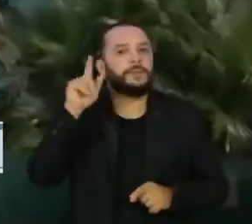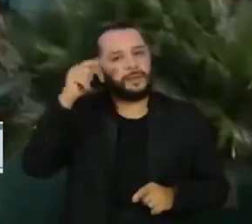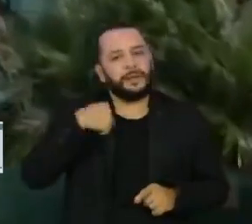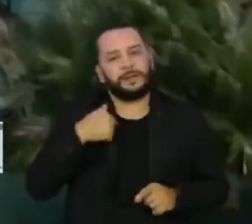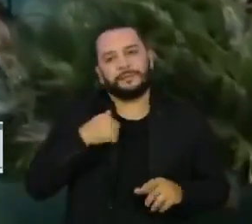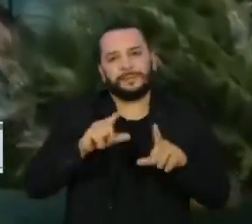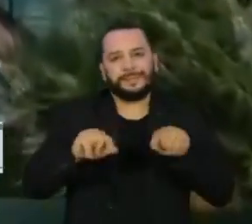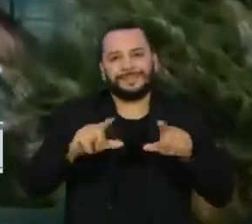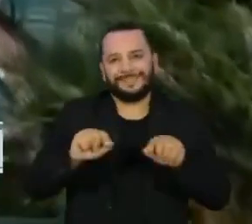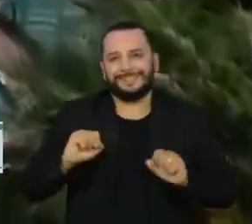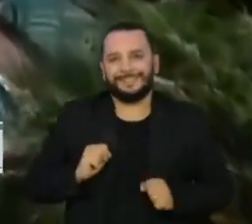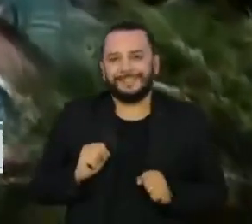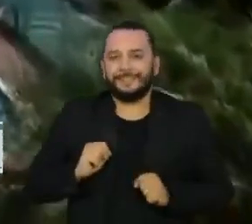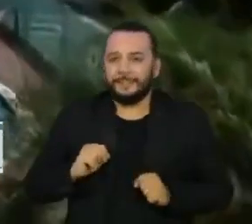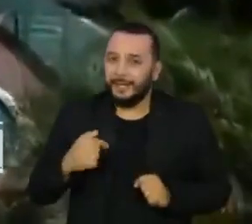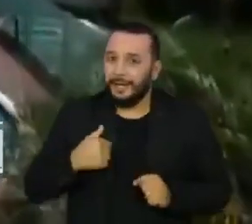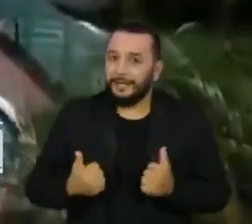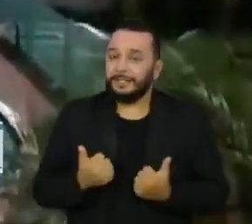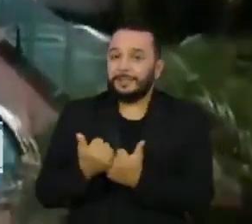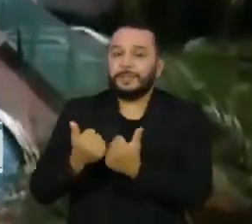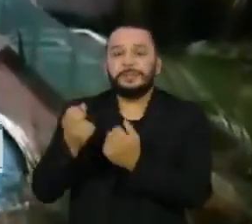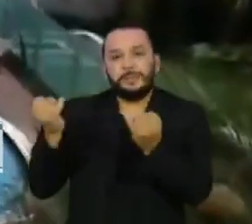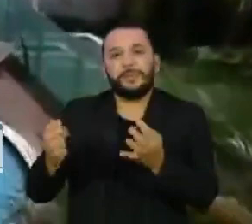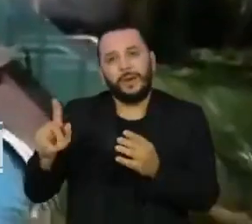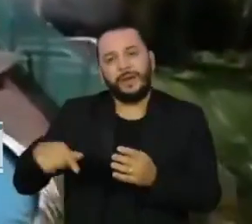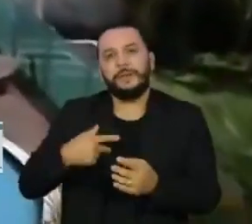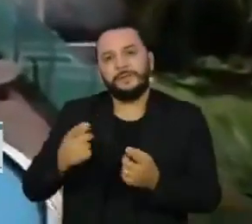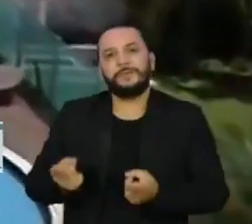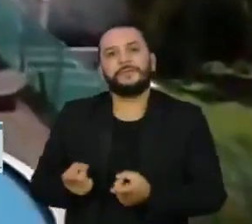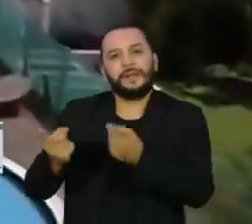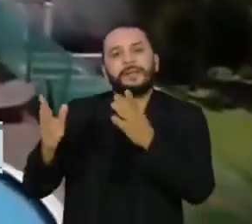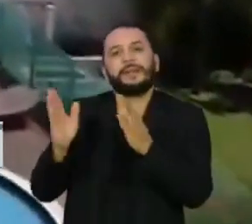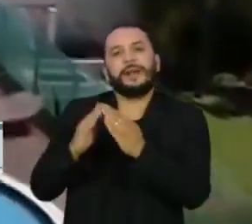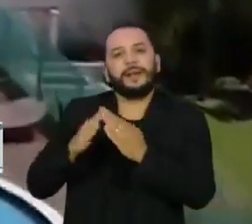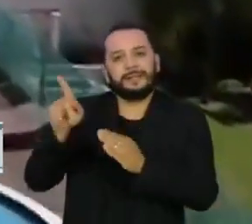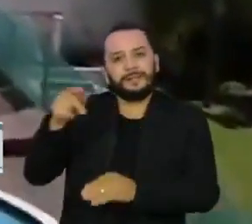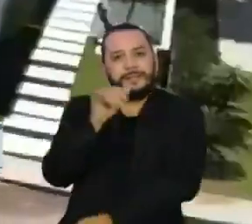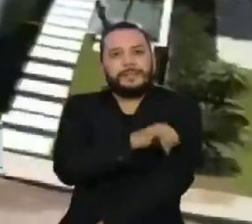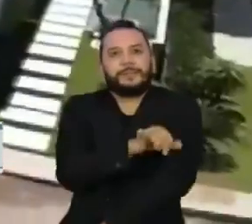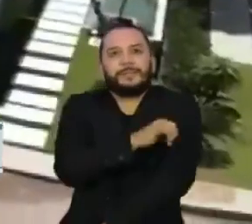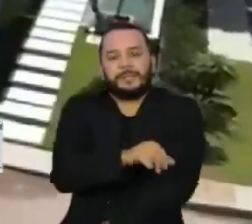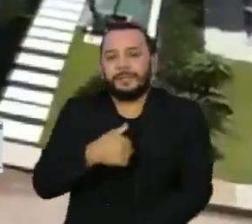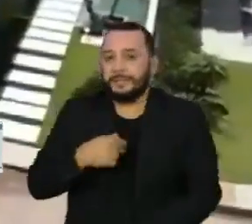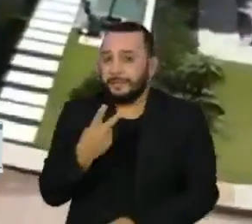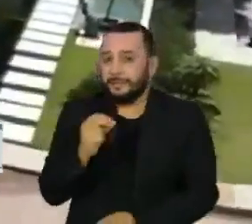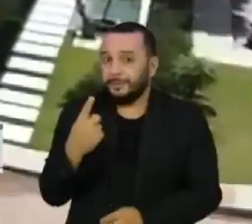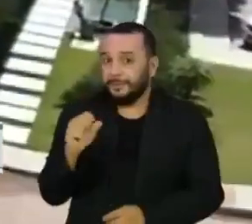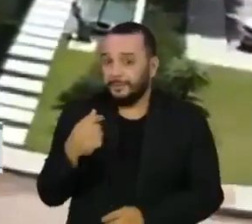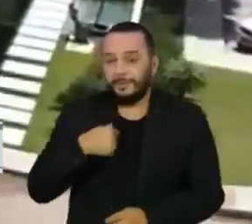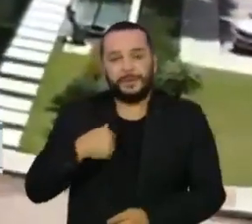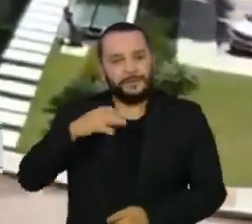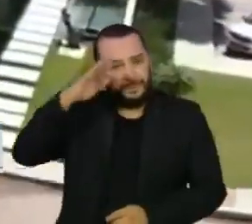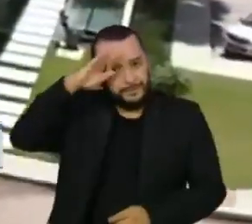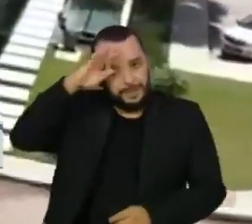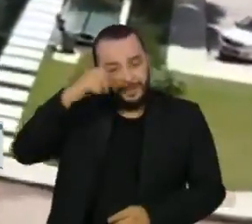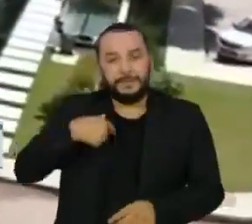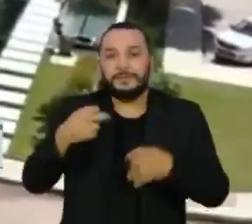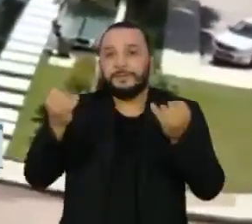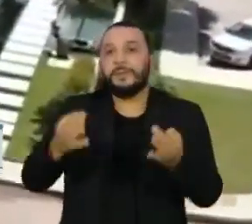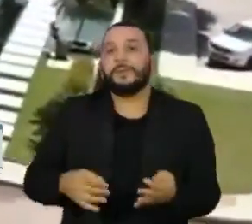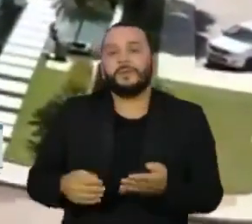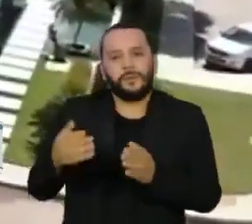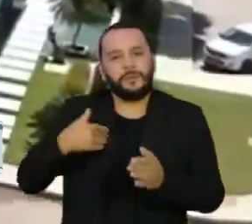Brasília Assessoria do parlamentar diz que o resto vem da venda do imóvel dele no Rio de Janeiro em 2018 Flávio bolsonaro